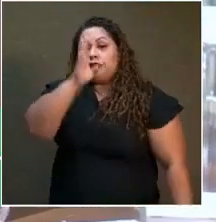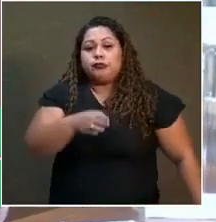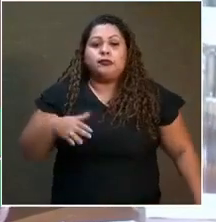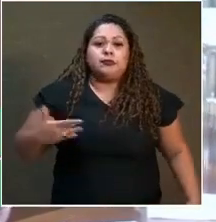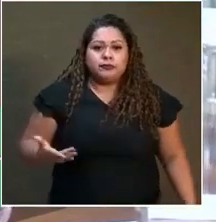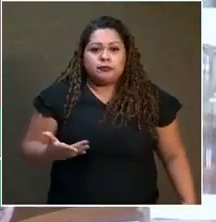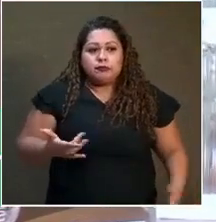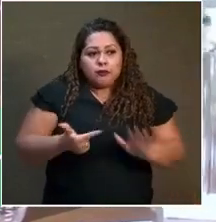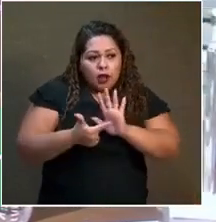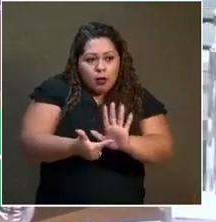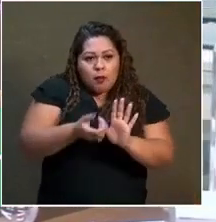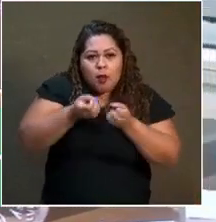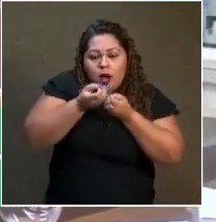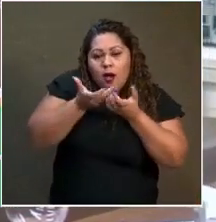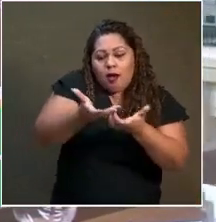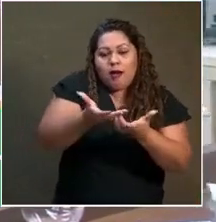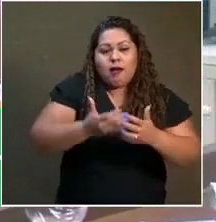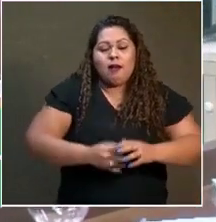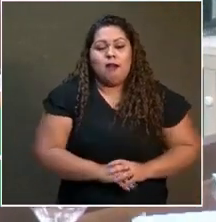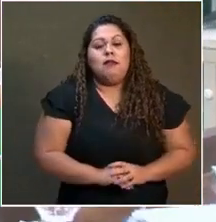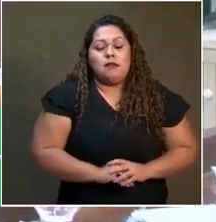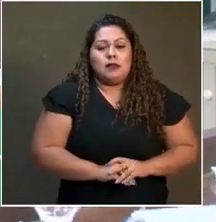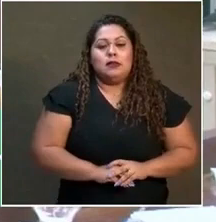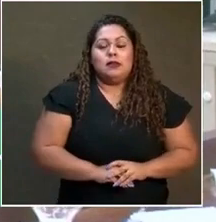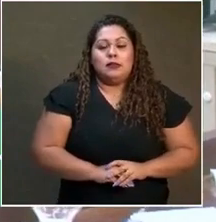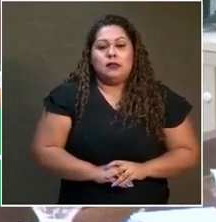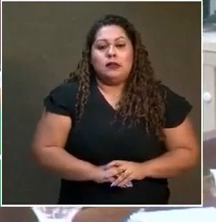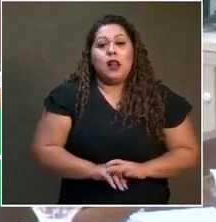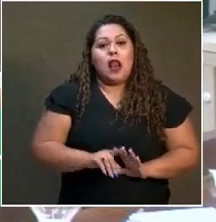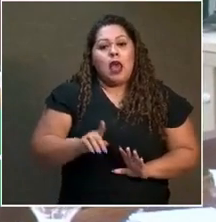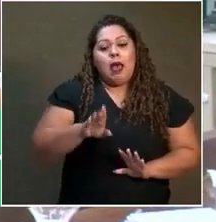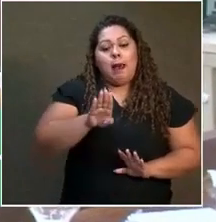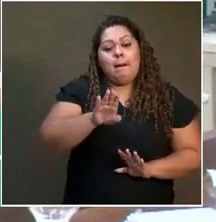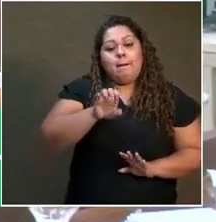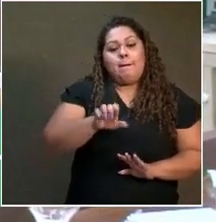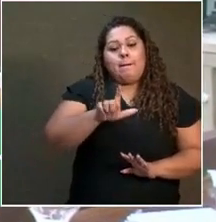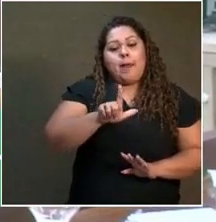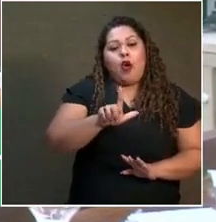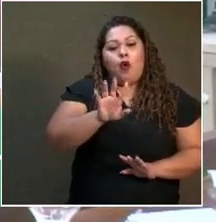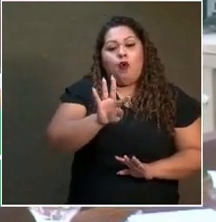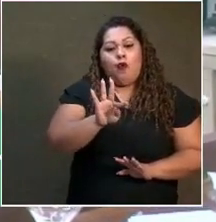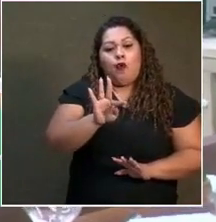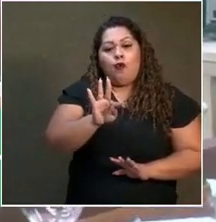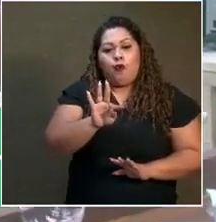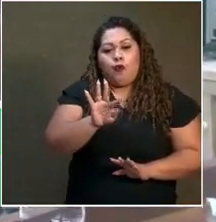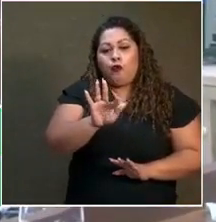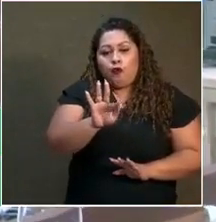o depoimento lá do Belfort,